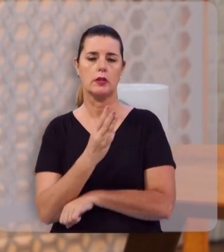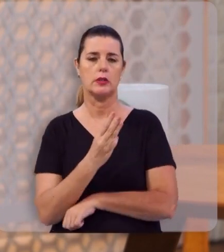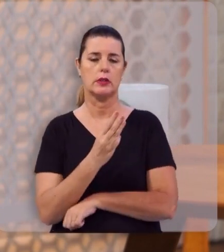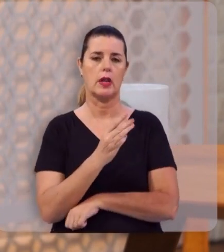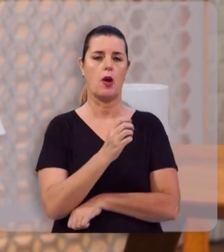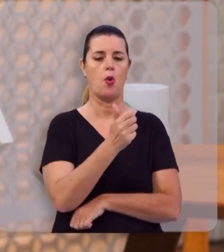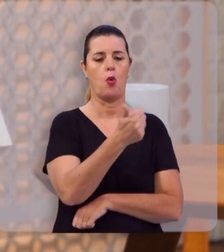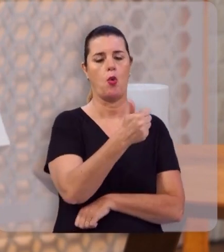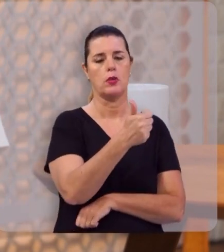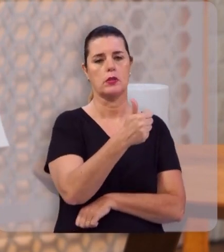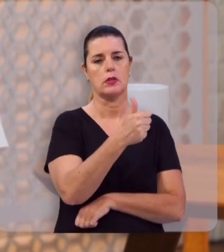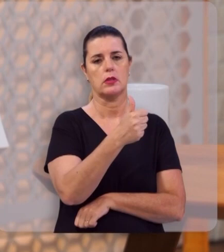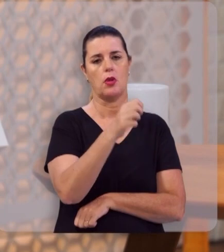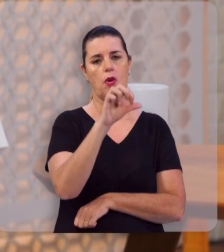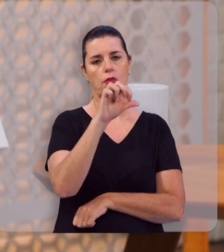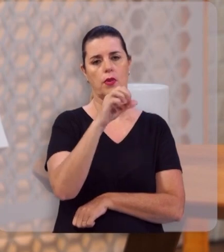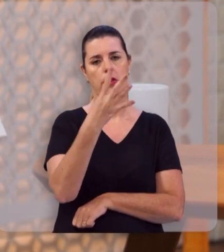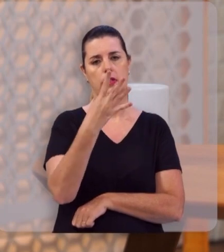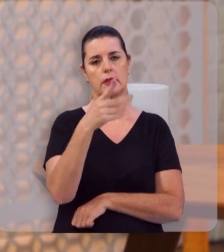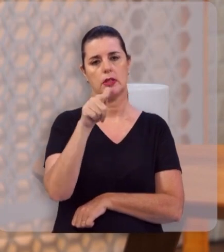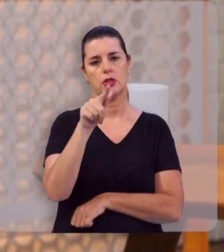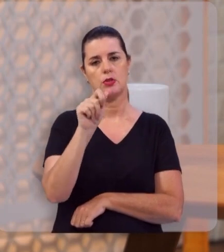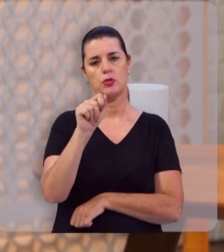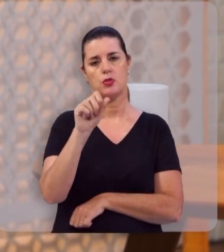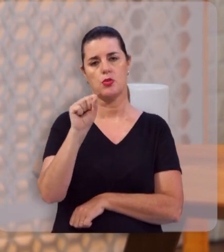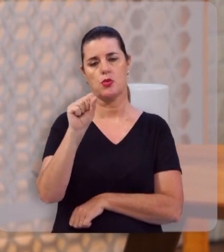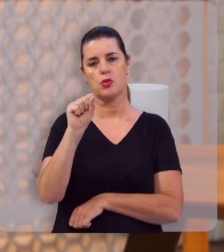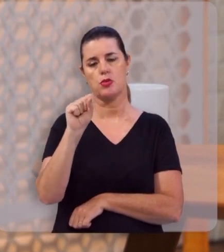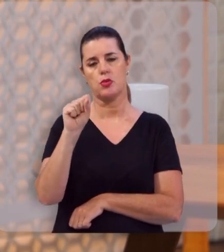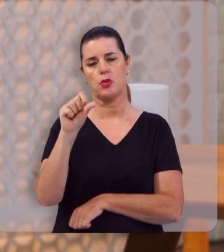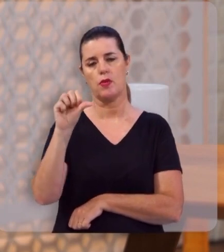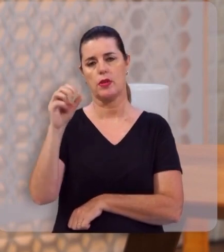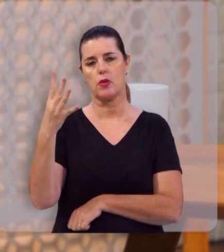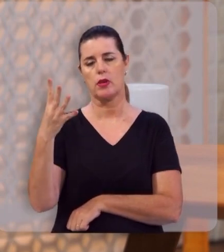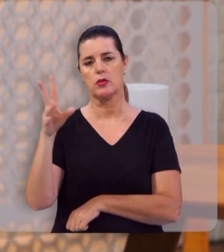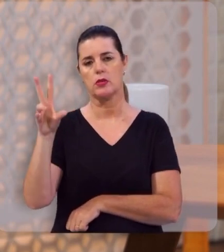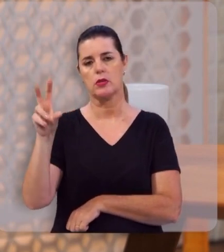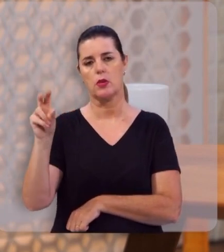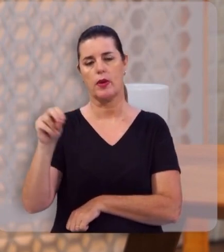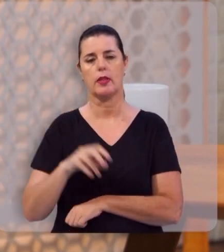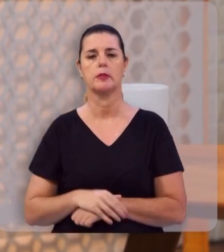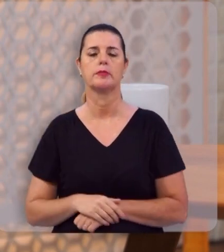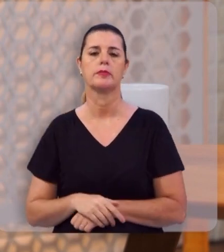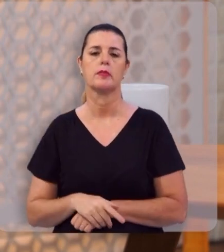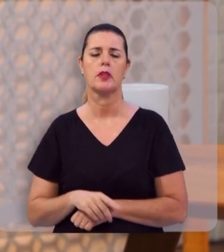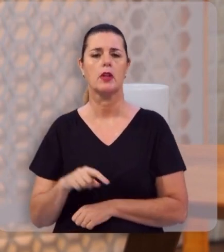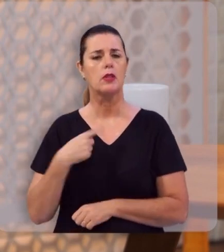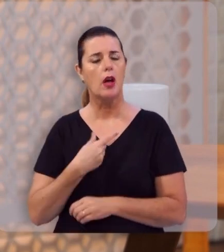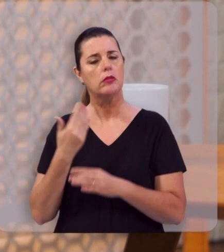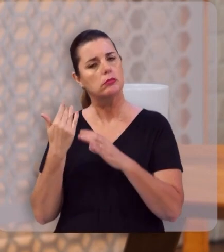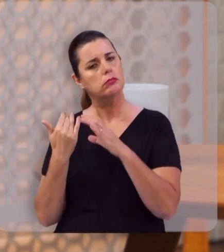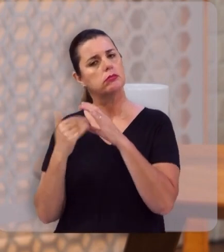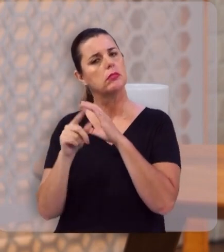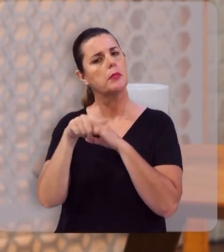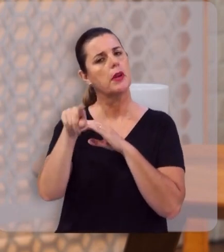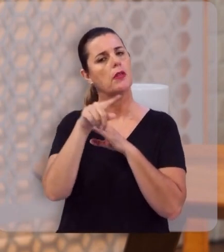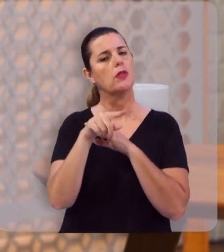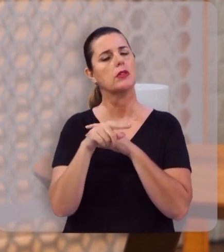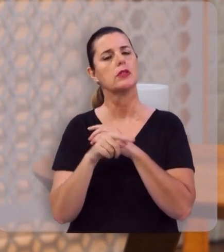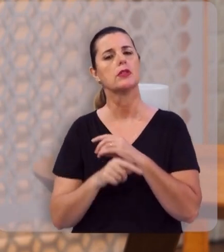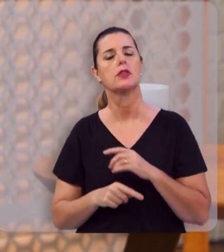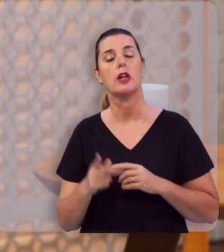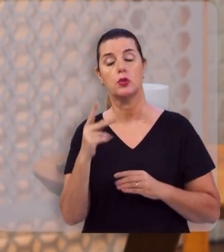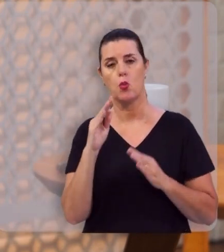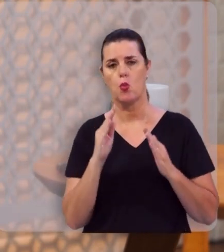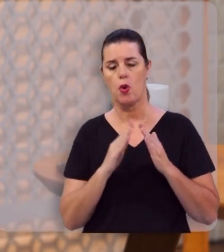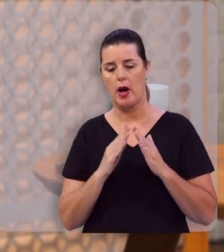WhatsApp. O código de área é o 11 947 18 94 50 e a gente vai encaminhar para